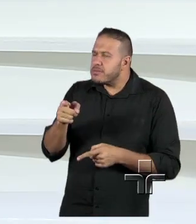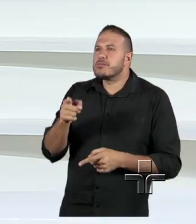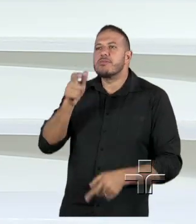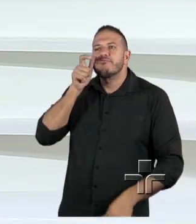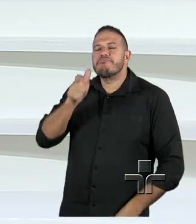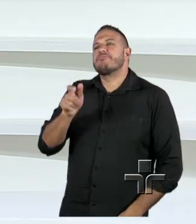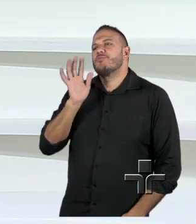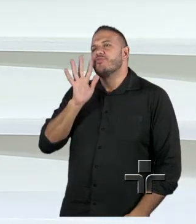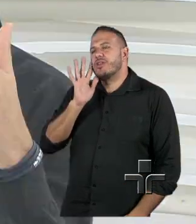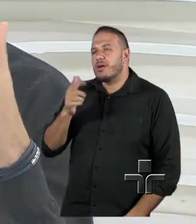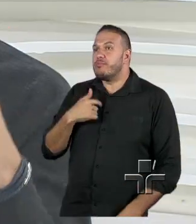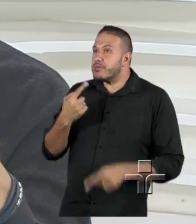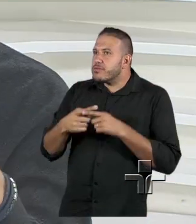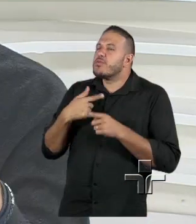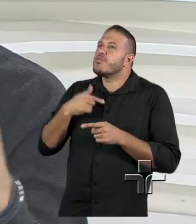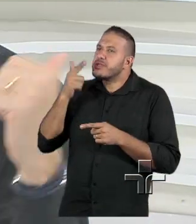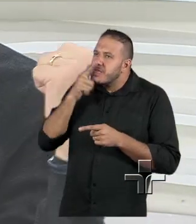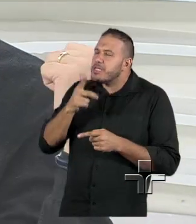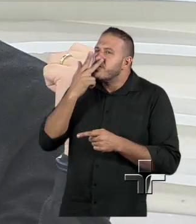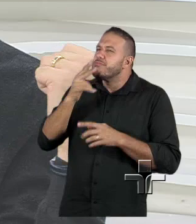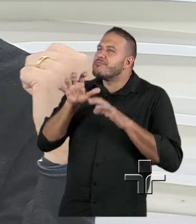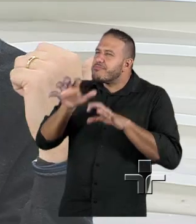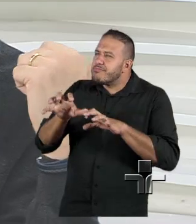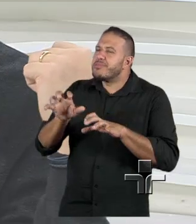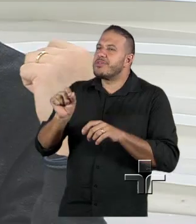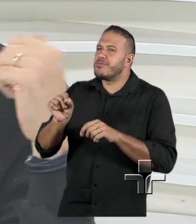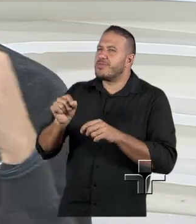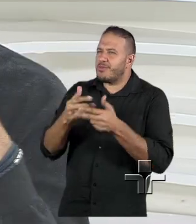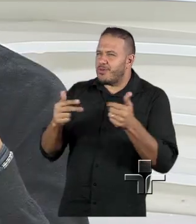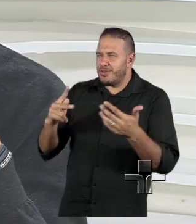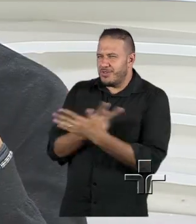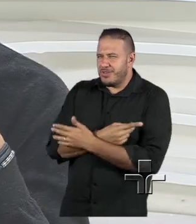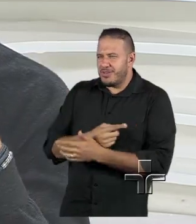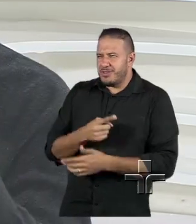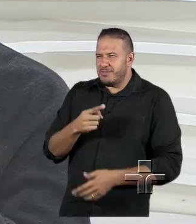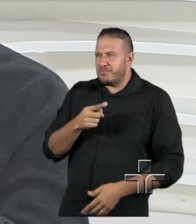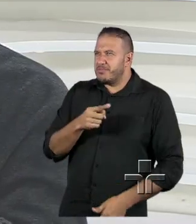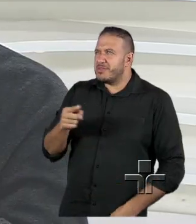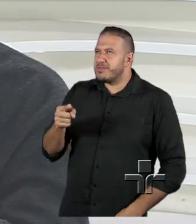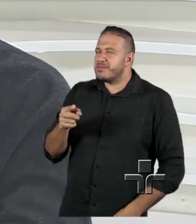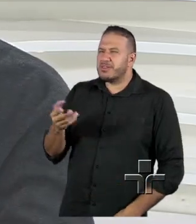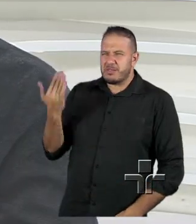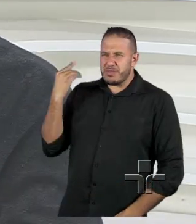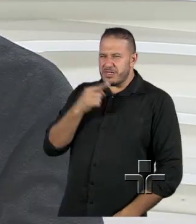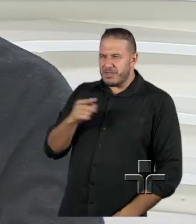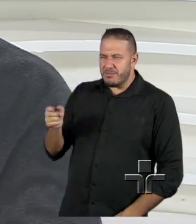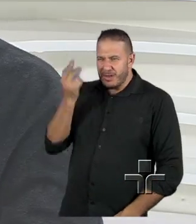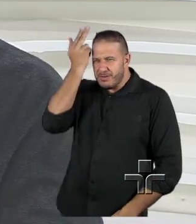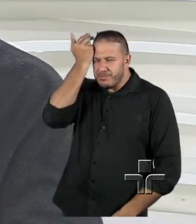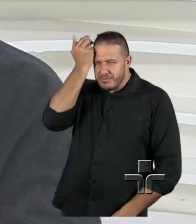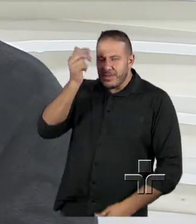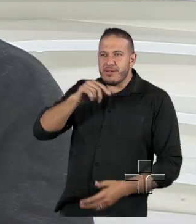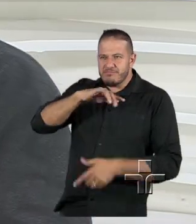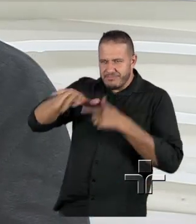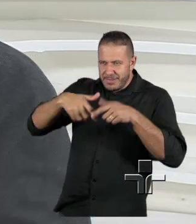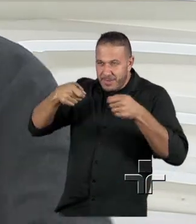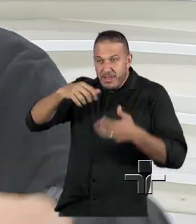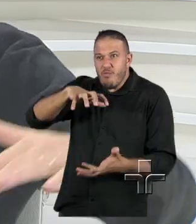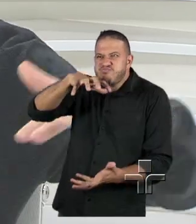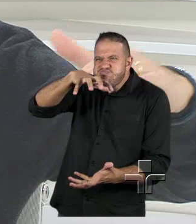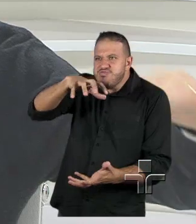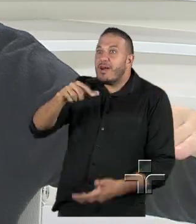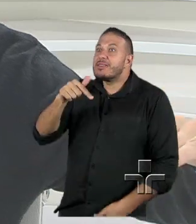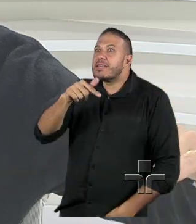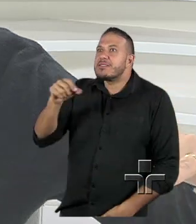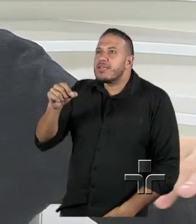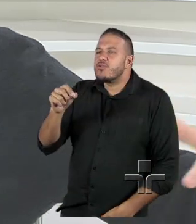legal, André, que eu estou conseguindo mobilizar. Eu fiz uma coisa agora há algumas semanas, na semana da Páscoa, tinha um ovo de 700 quilos, depois tinha 7